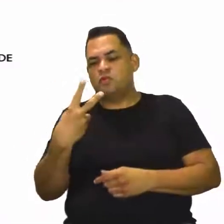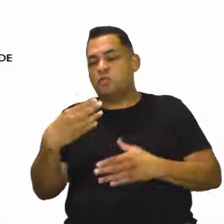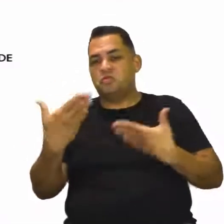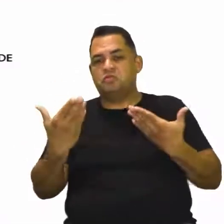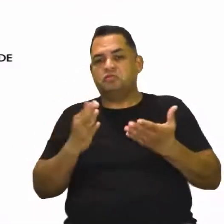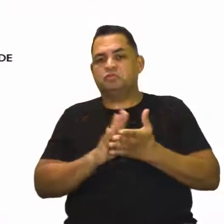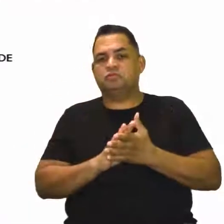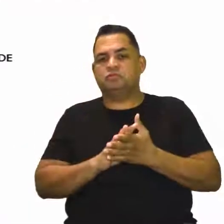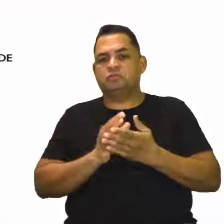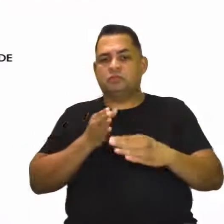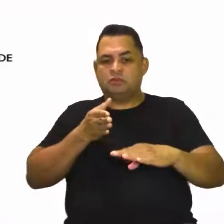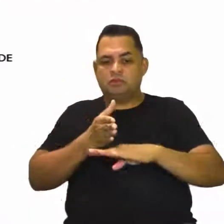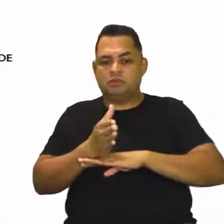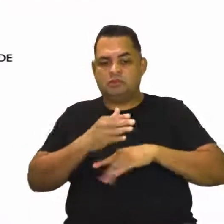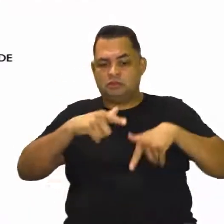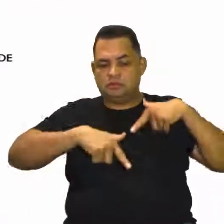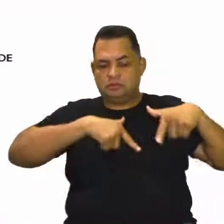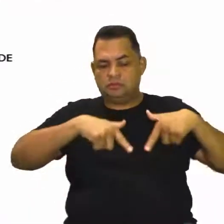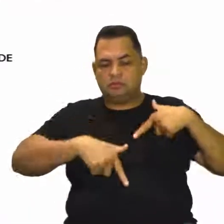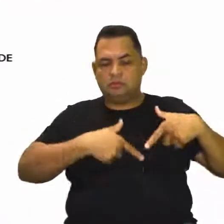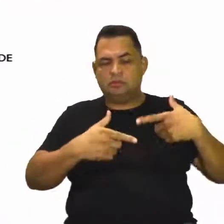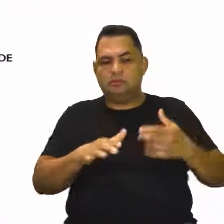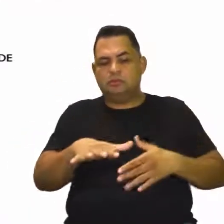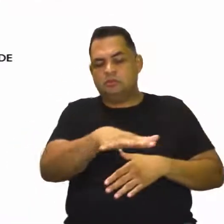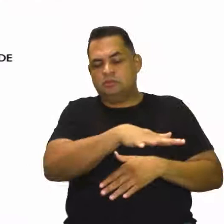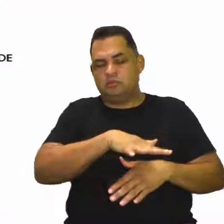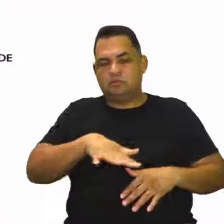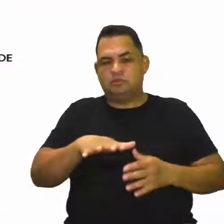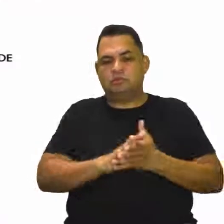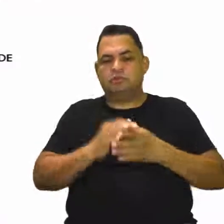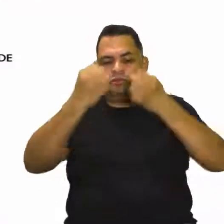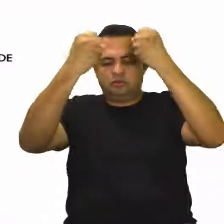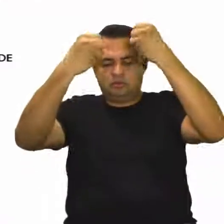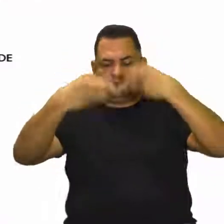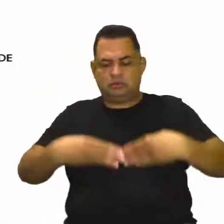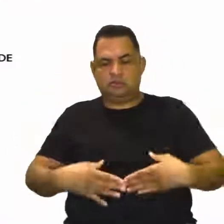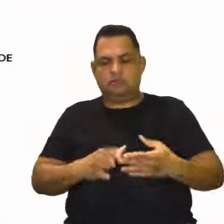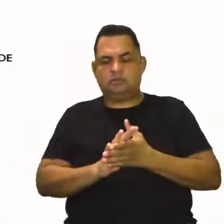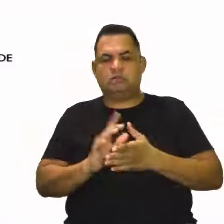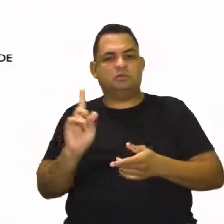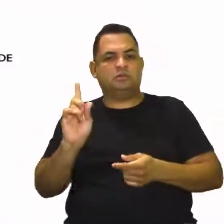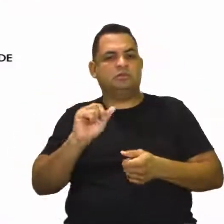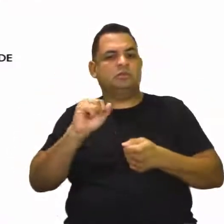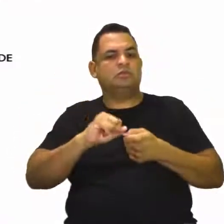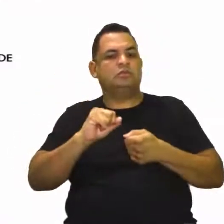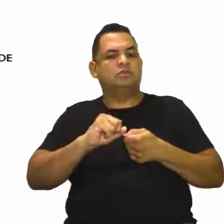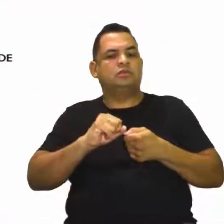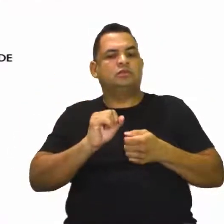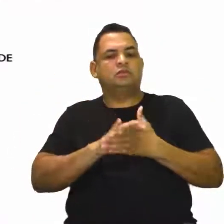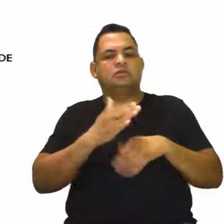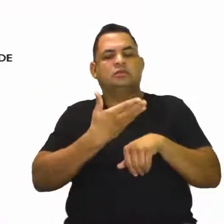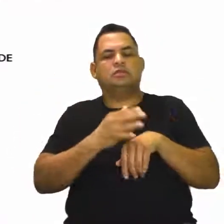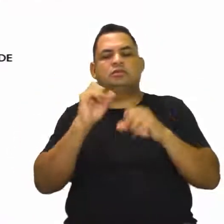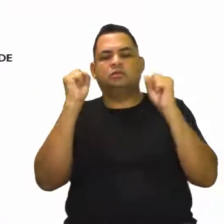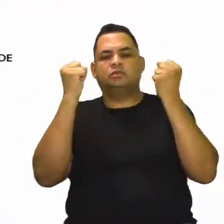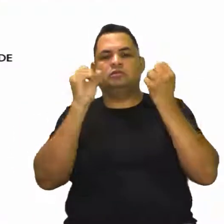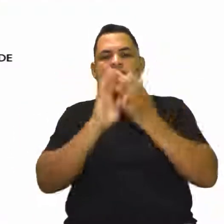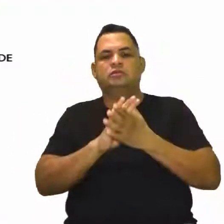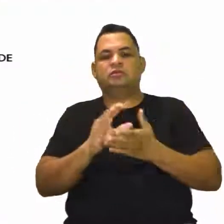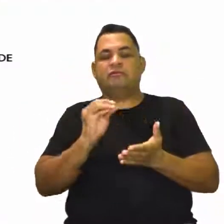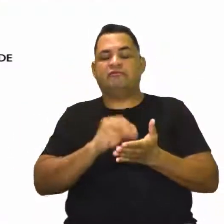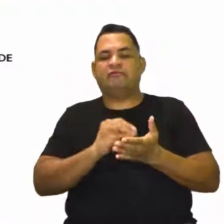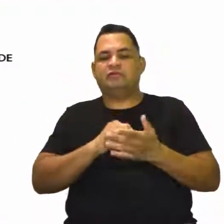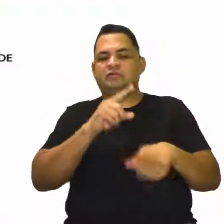eles estão entrando no mercado de trabalho. E a maior justificativa que eles encontram para não realizar a prática da atividade física é a questão do